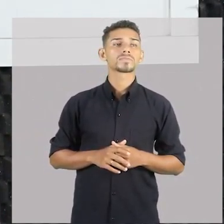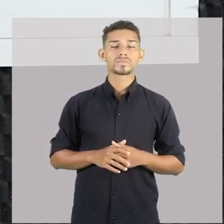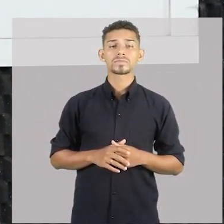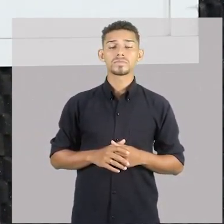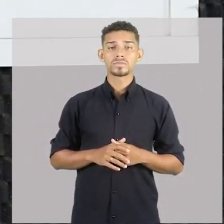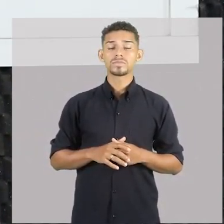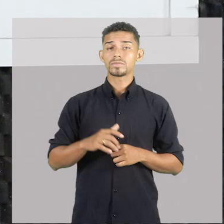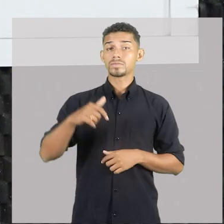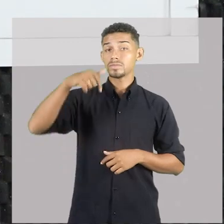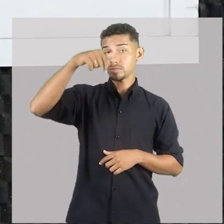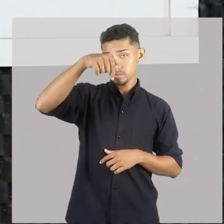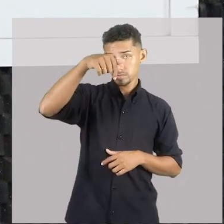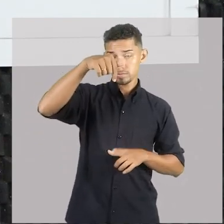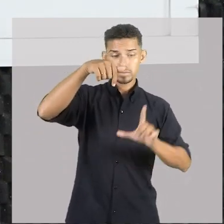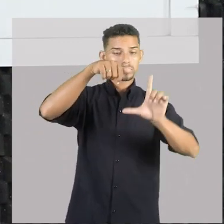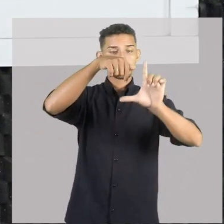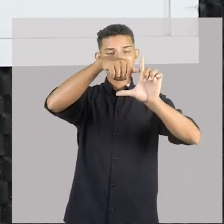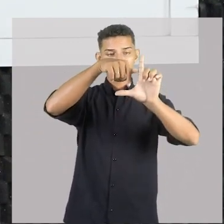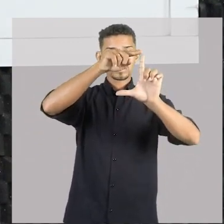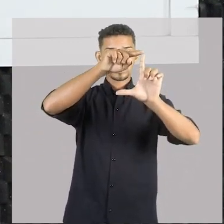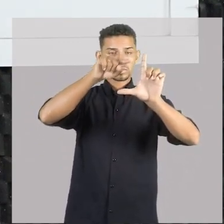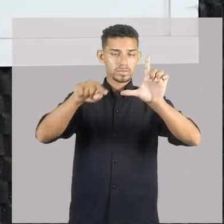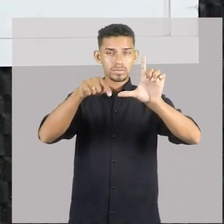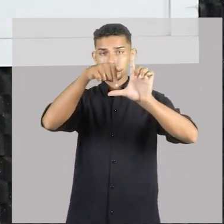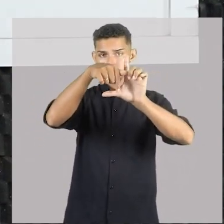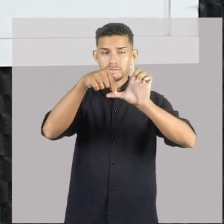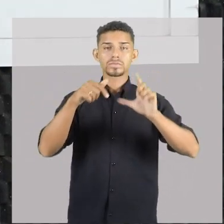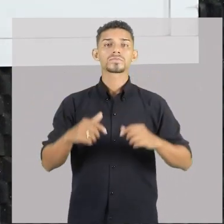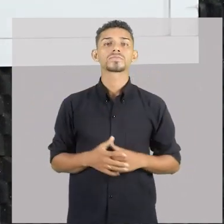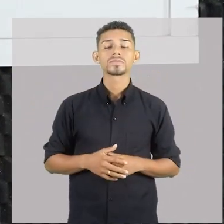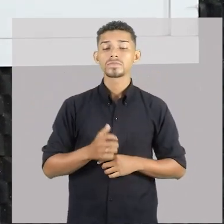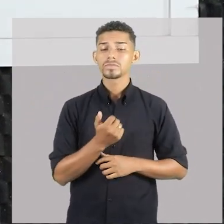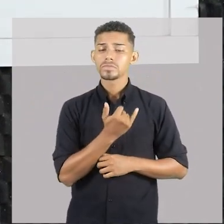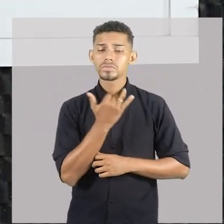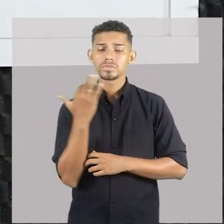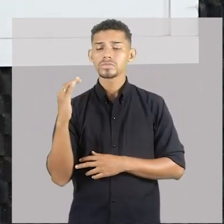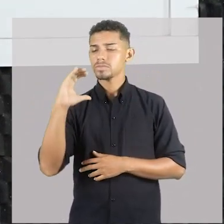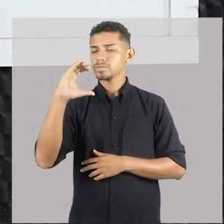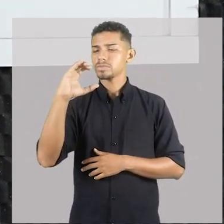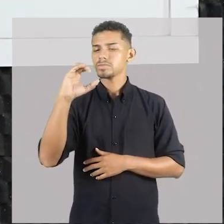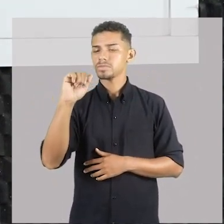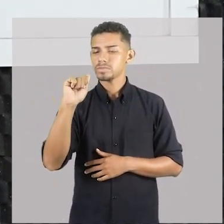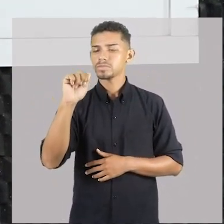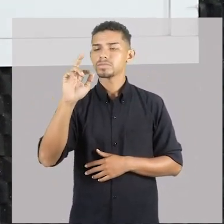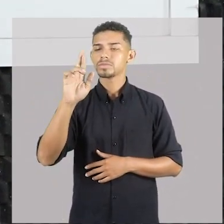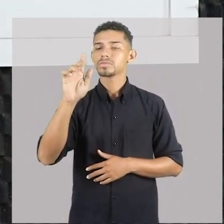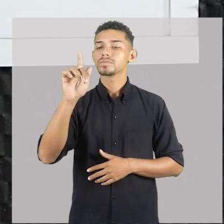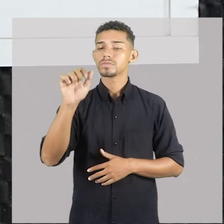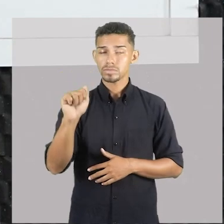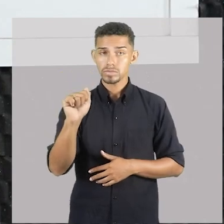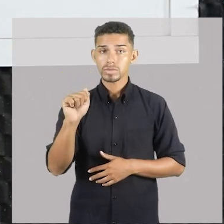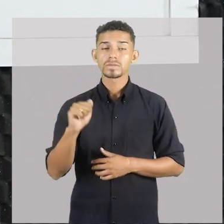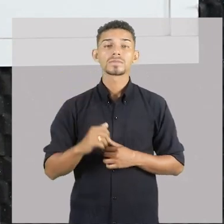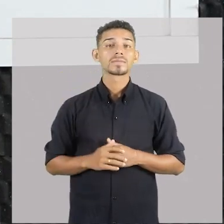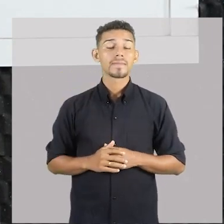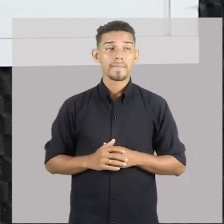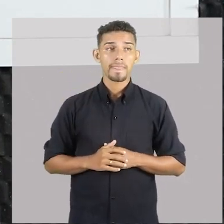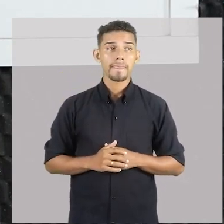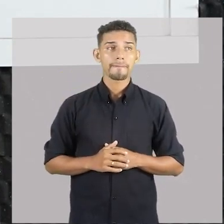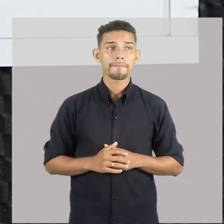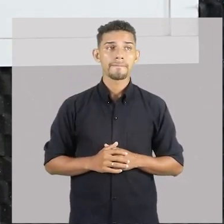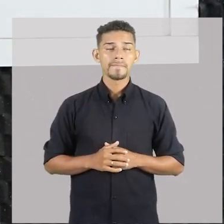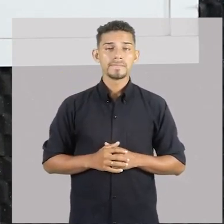de cargas, tá bom? Então, ó, quantidade de carga vai ser numericamente igual